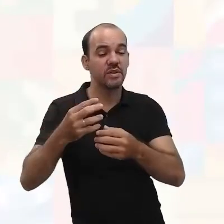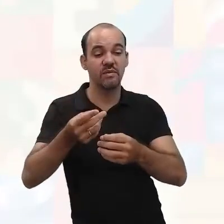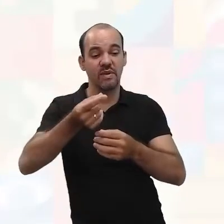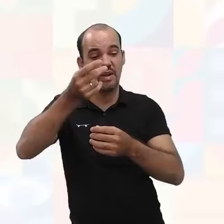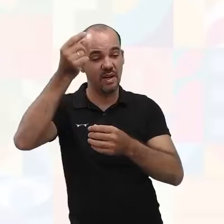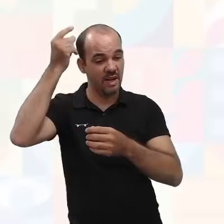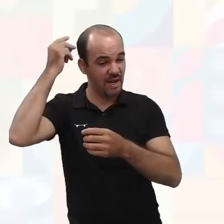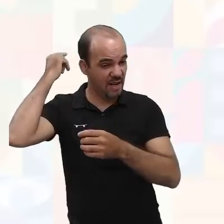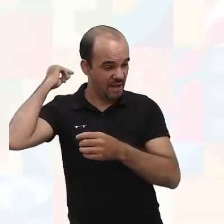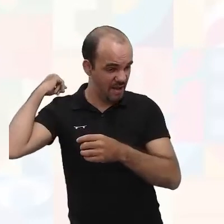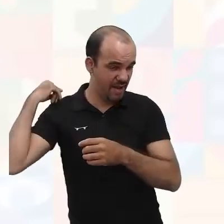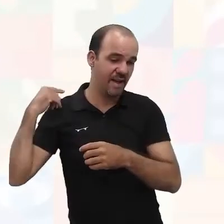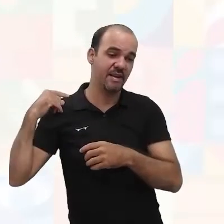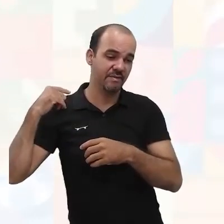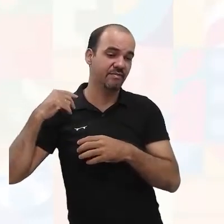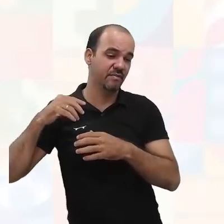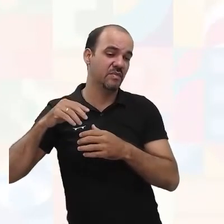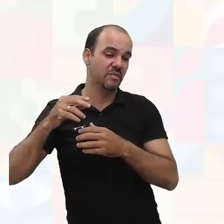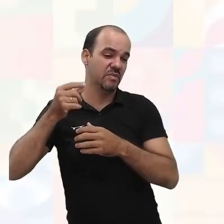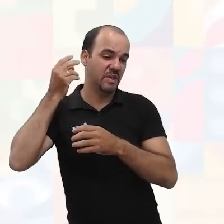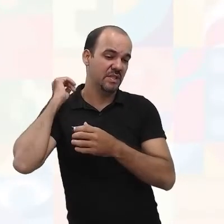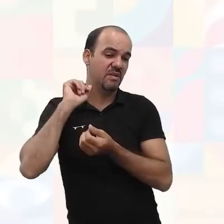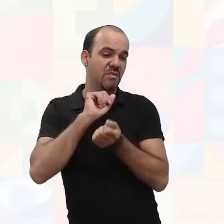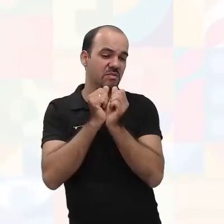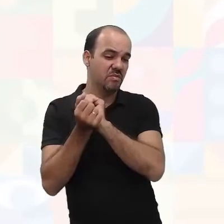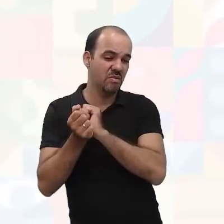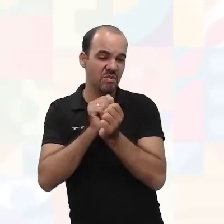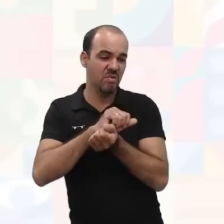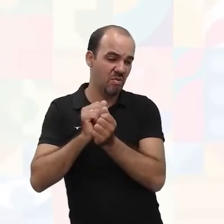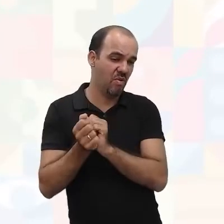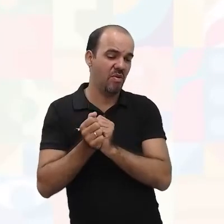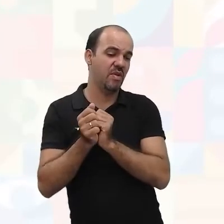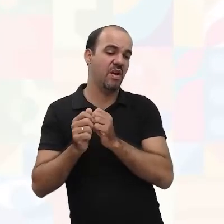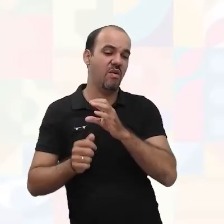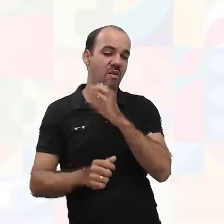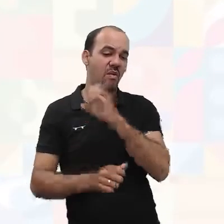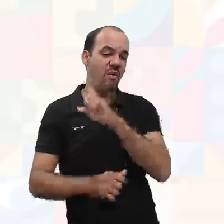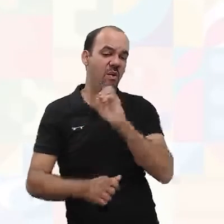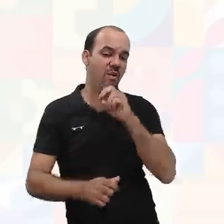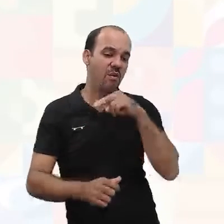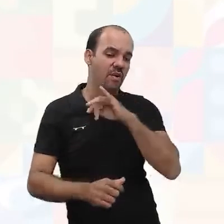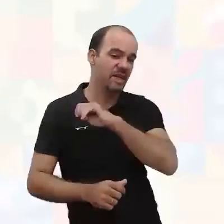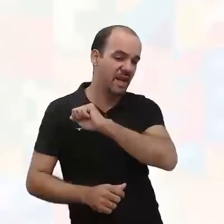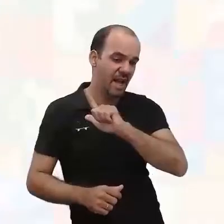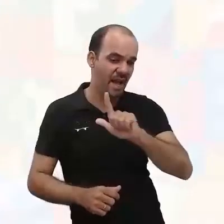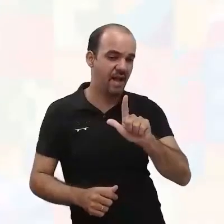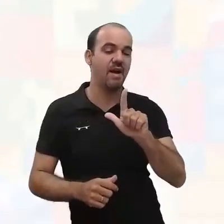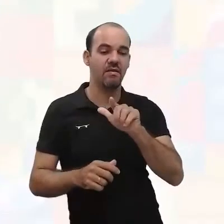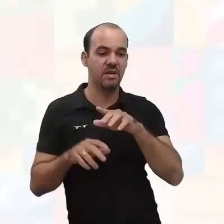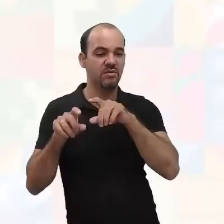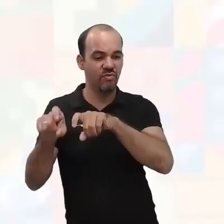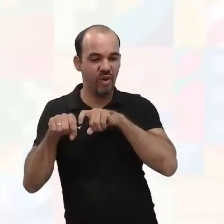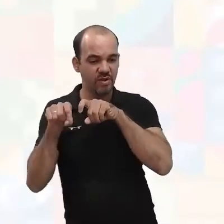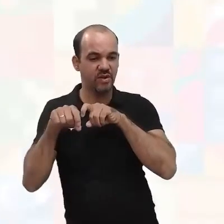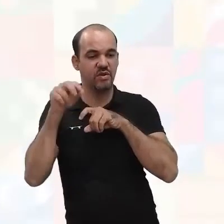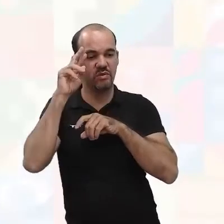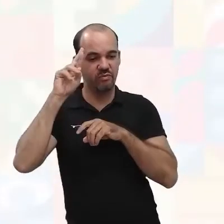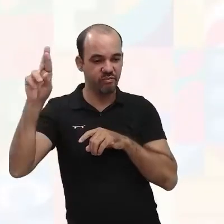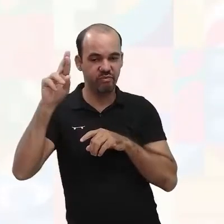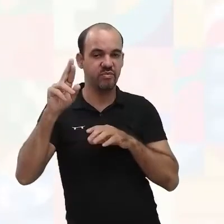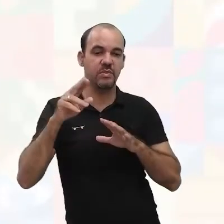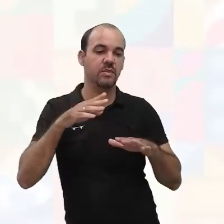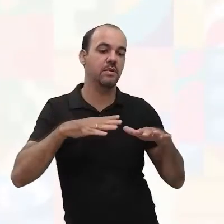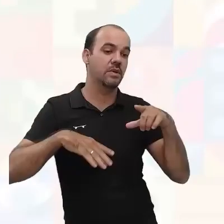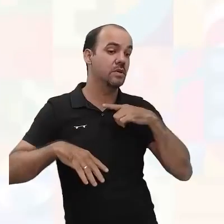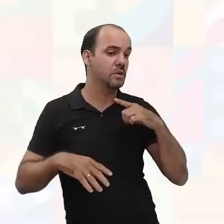que manteve a maior parte da população afastada de lugares de poder e dominação, né? Mantendo sempre aquela elite